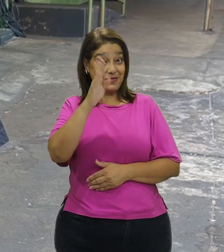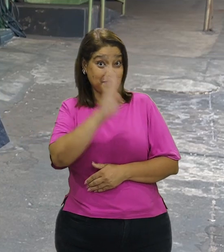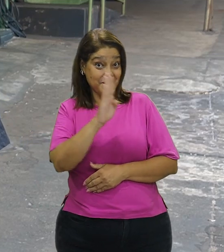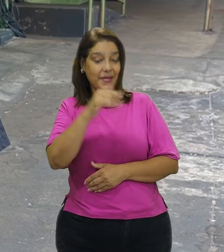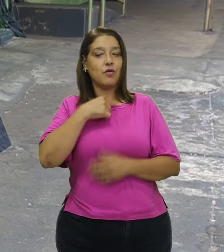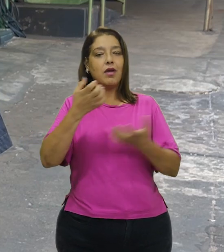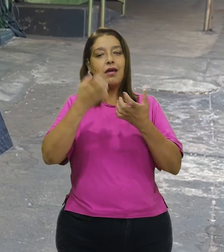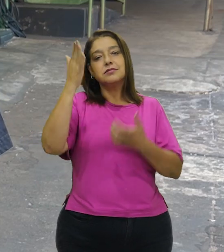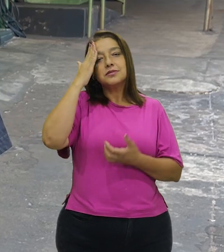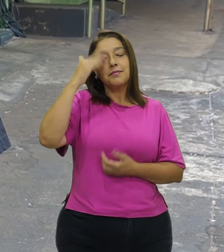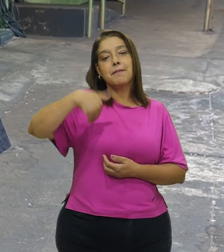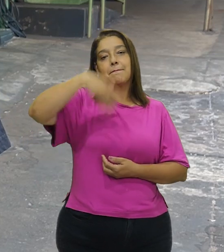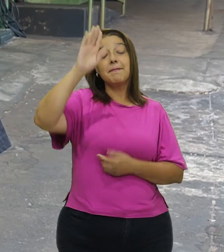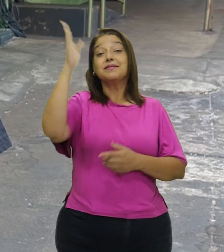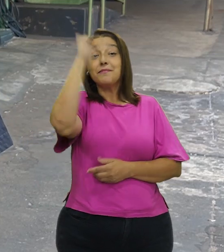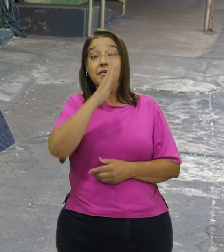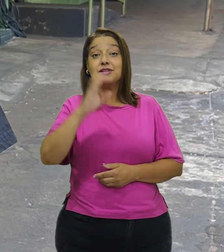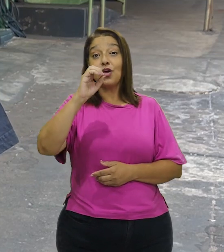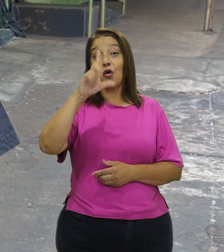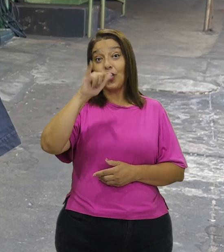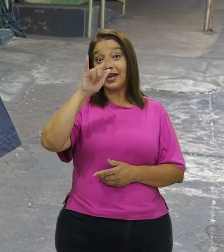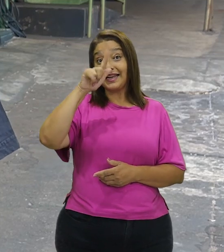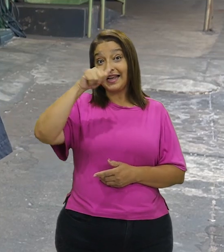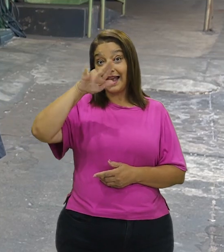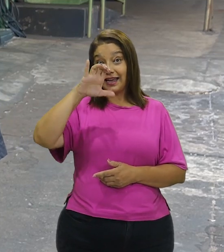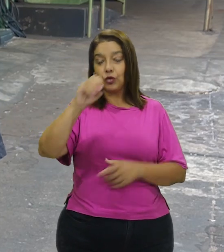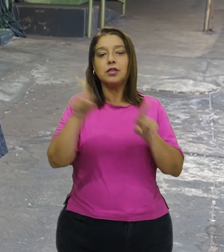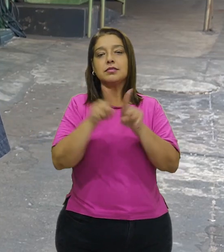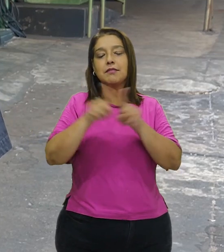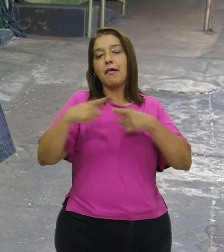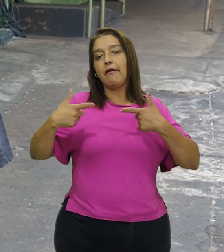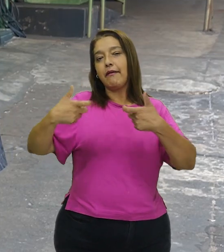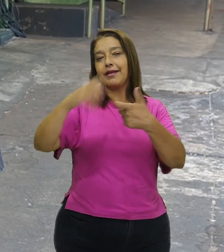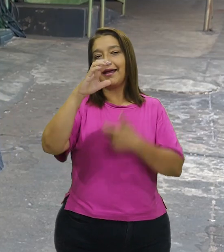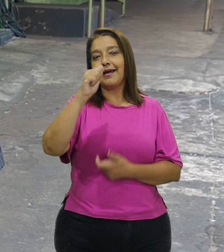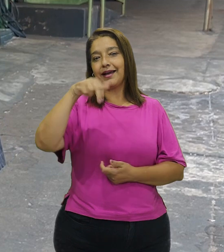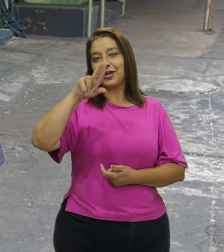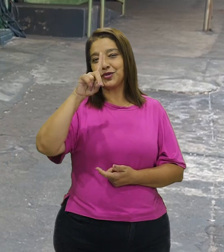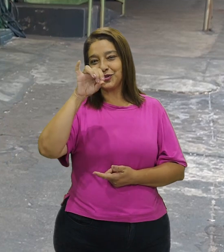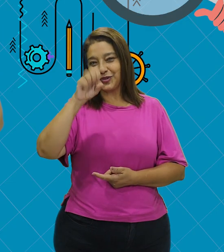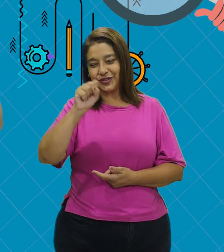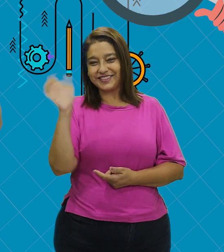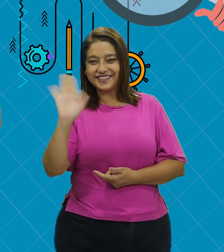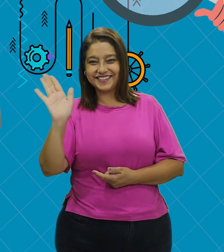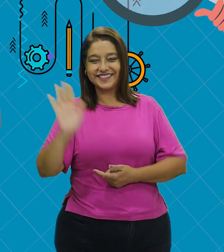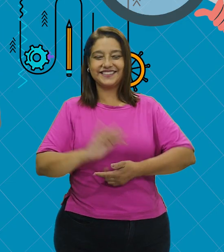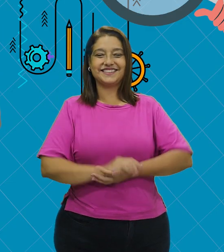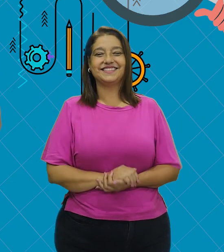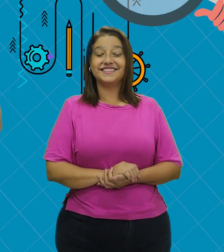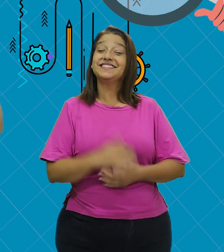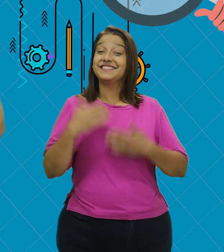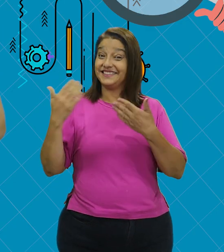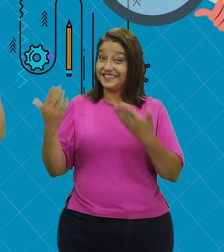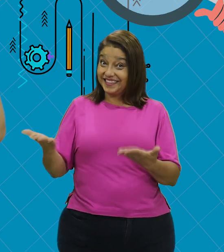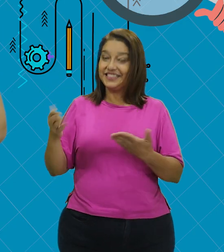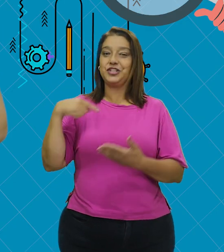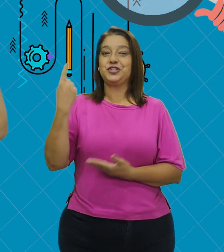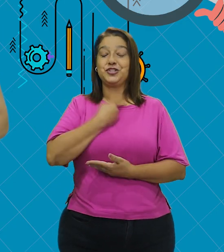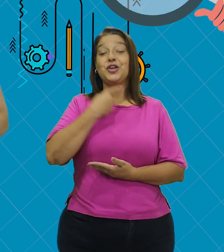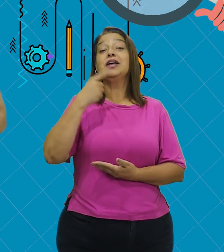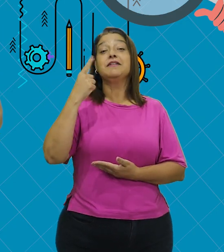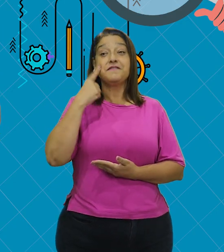B e eu queria saber mais sobre o Brasil oligárquico e a Guerra de Canudos. Tchau! E assim, André, para a gente responder